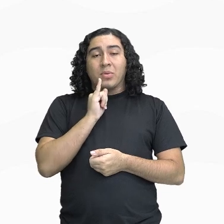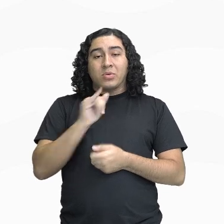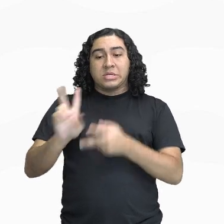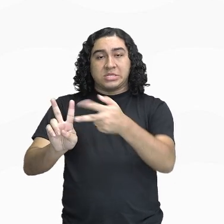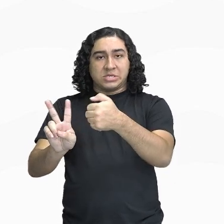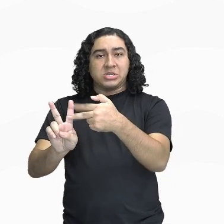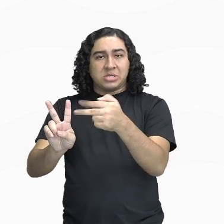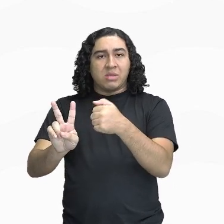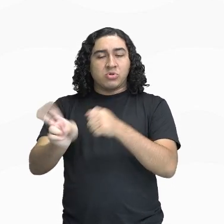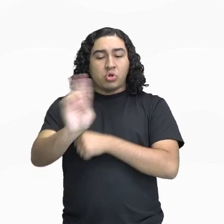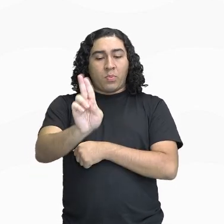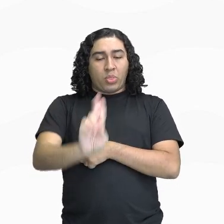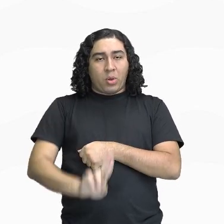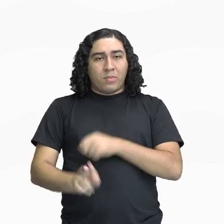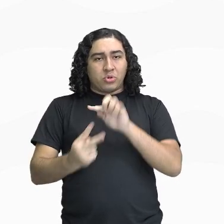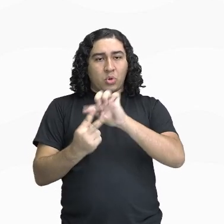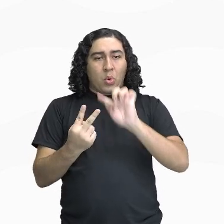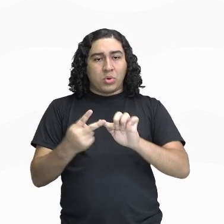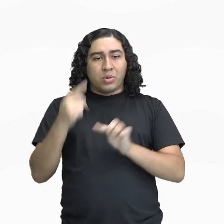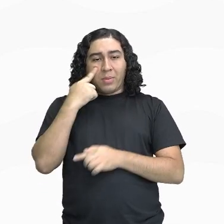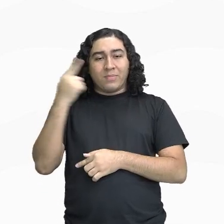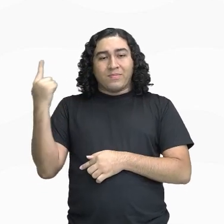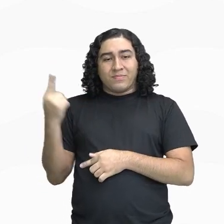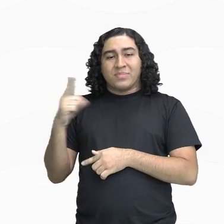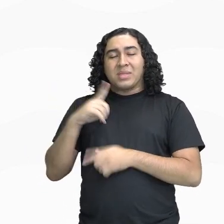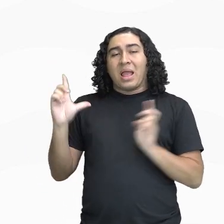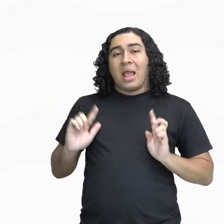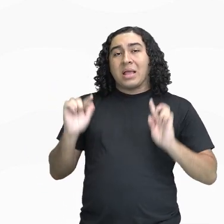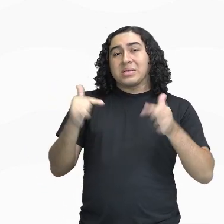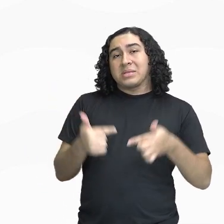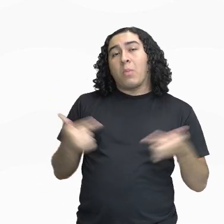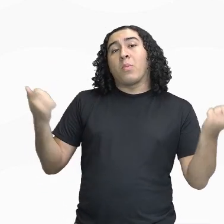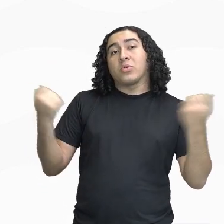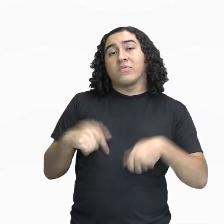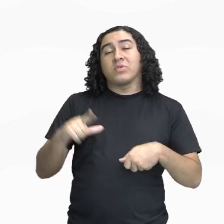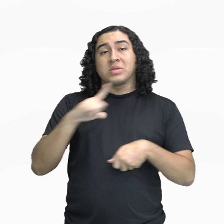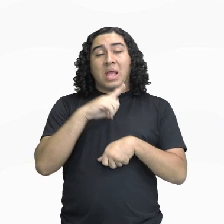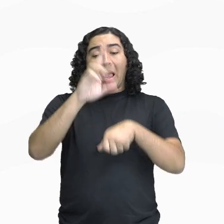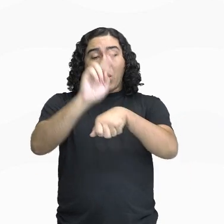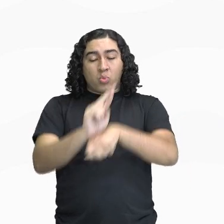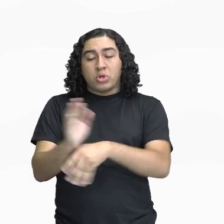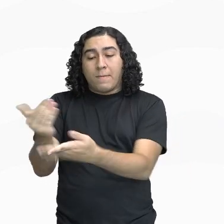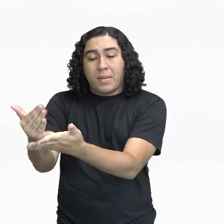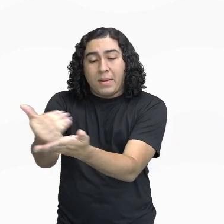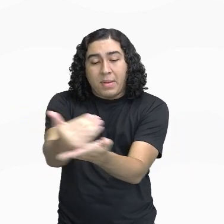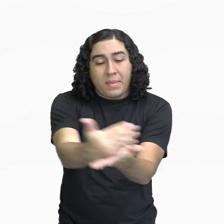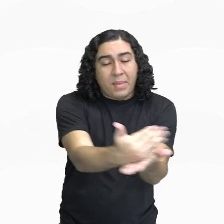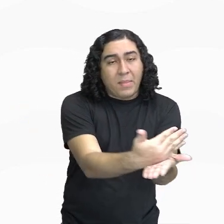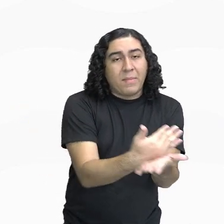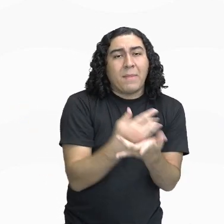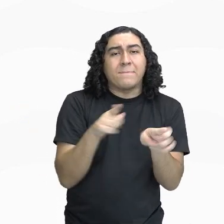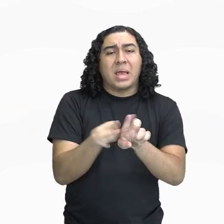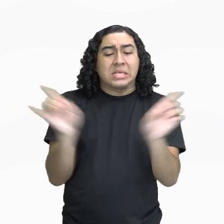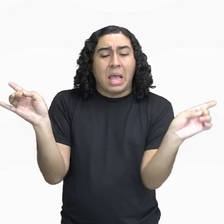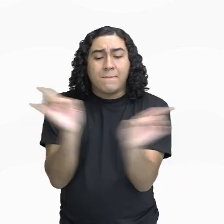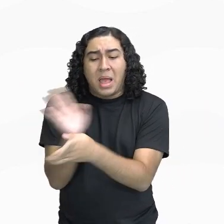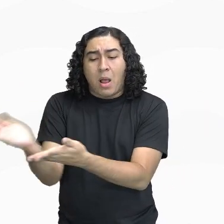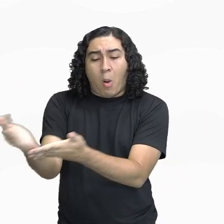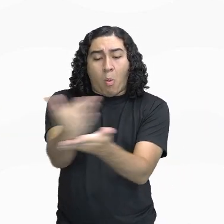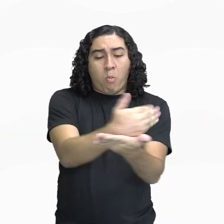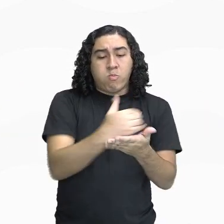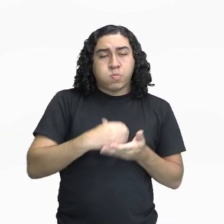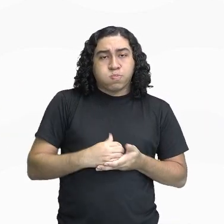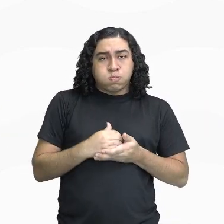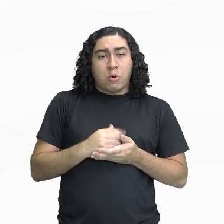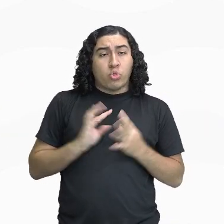Yanomami, eles têm práticas sustentáveis para colher recursos da floresta sem esgotá-los, como a coleta de